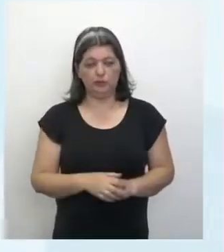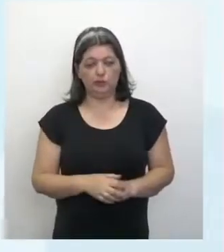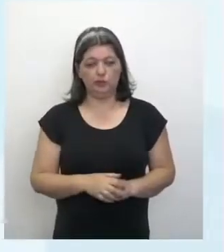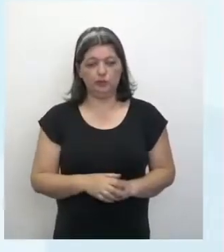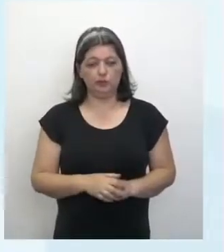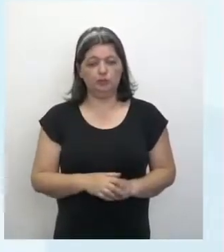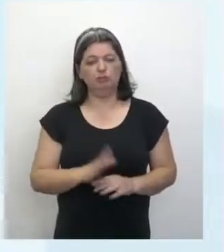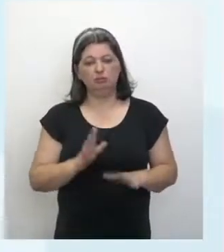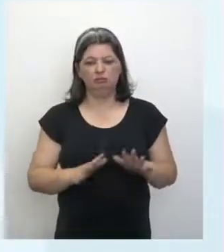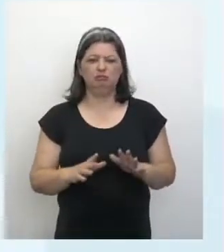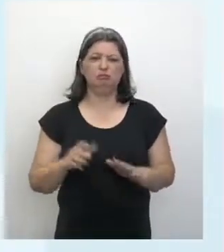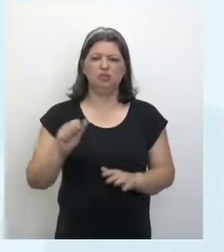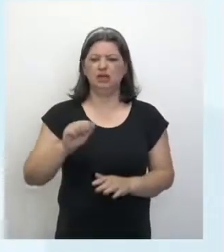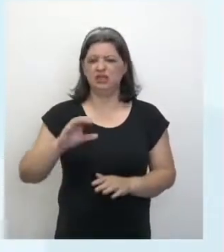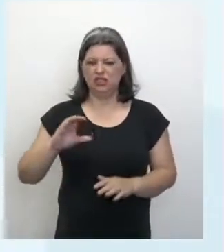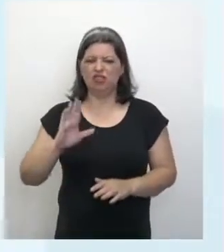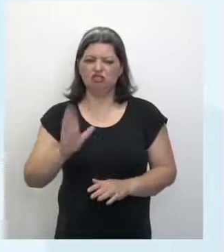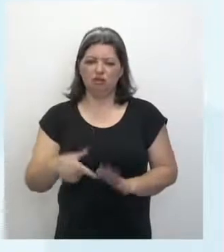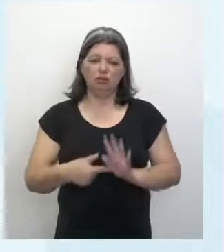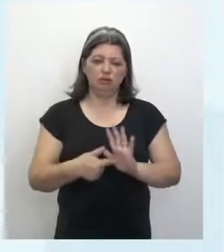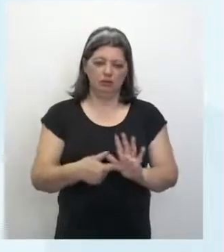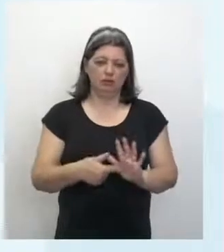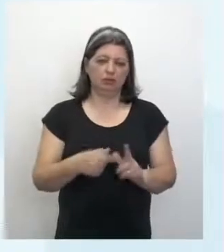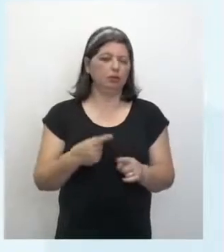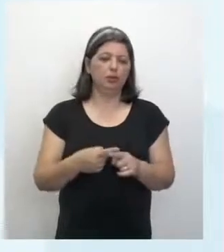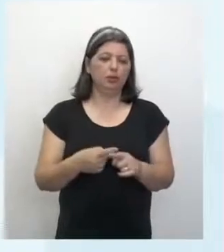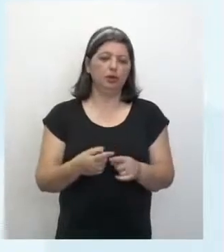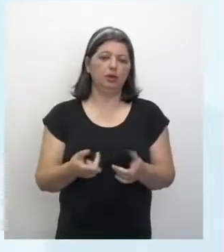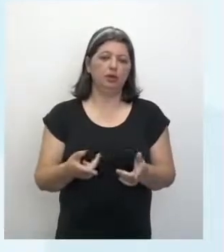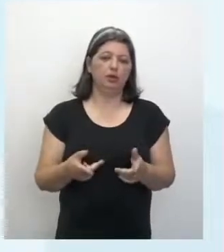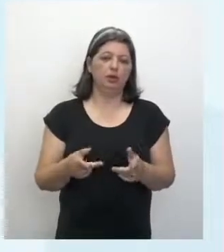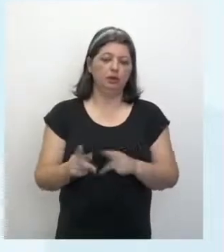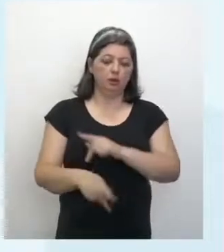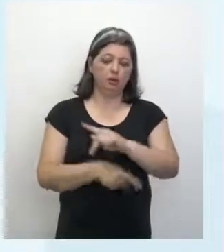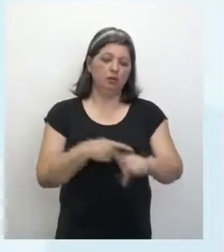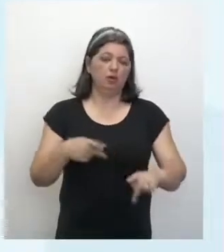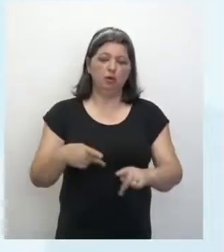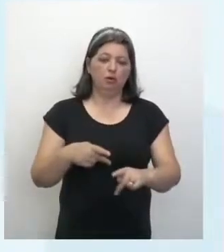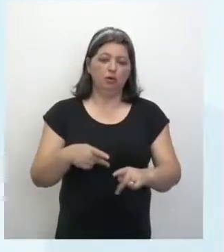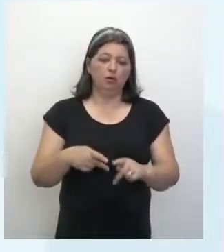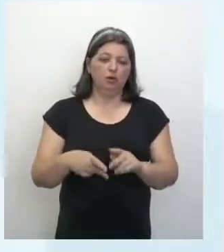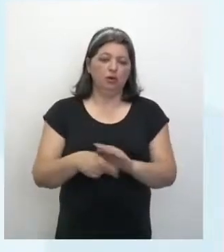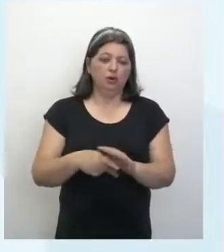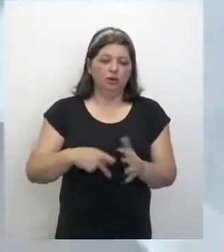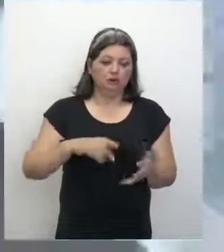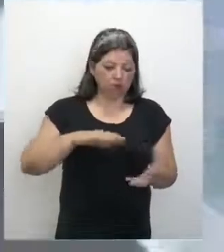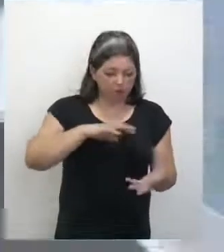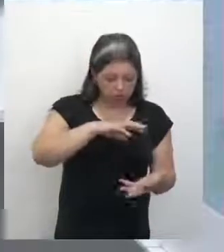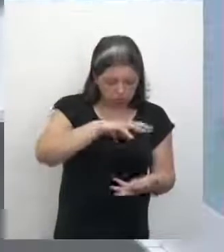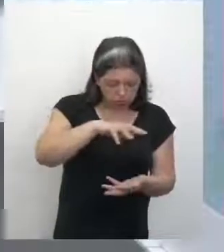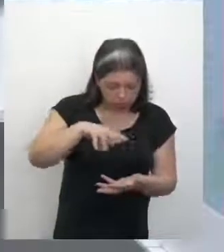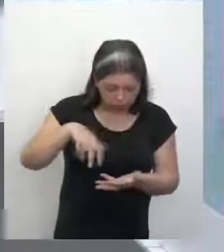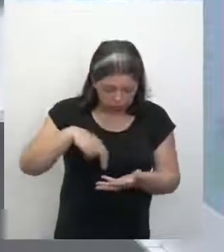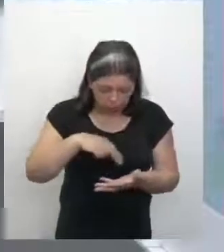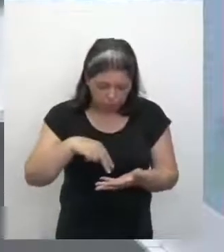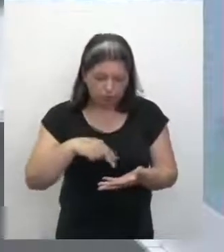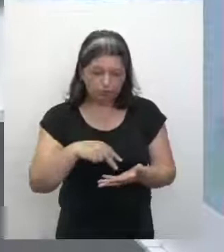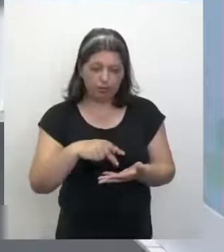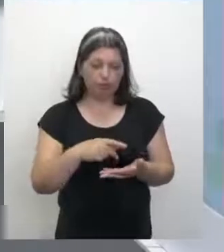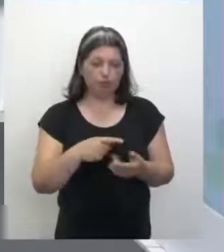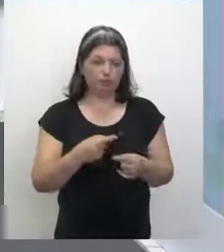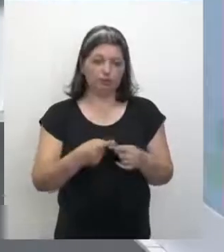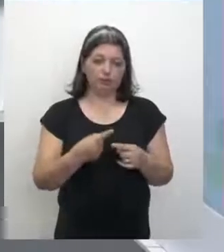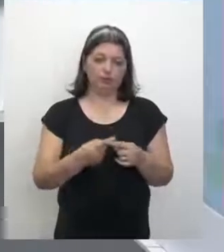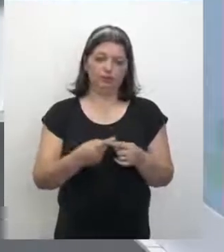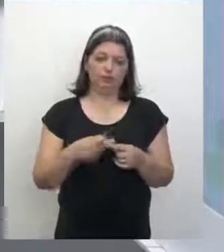de Cristo, porque na realidade os ciganos não têm, né, um histórico, um passado assim oficial, né, Luiz?